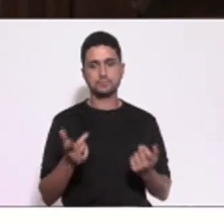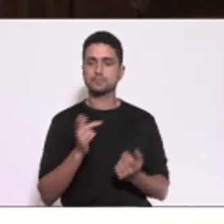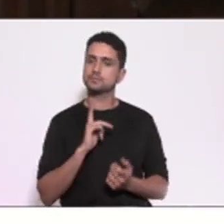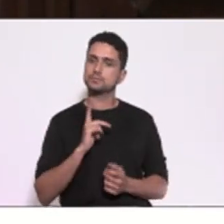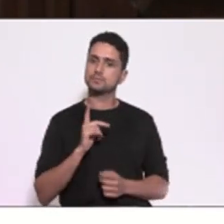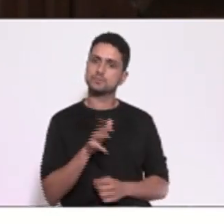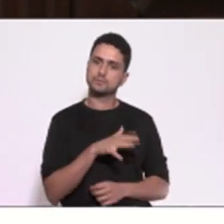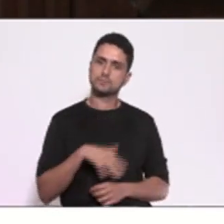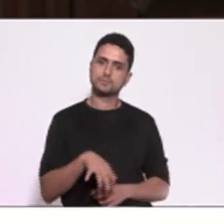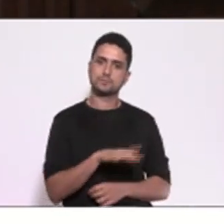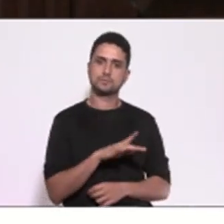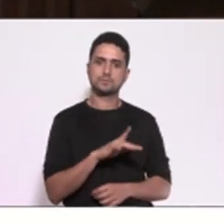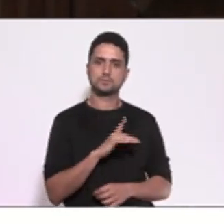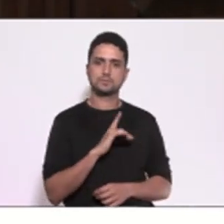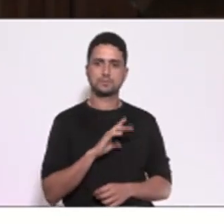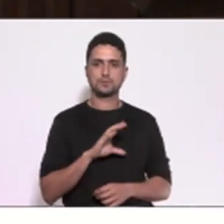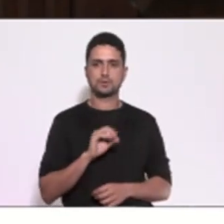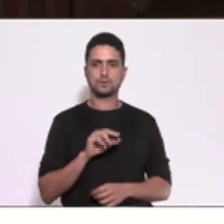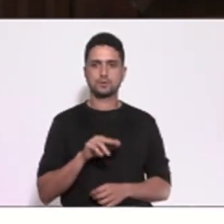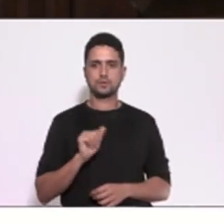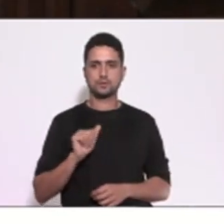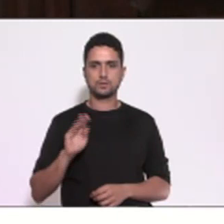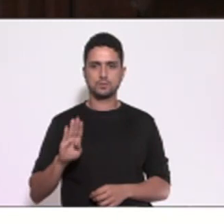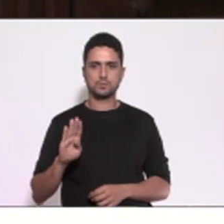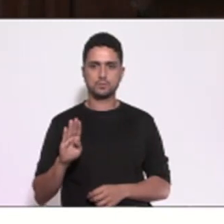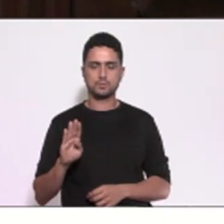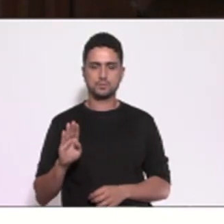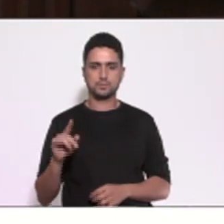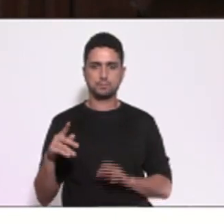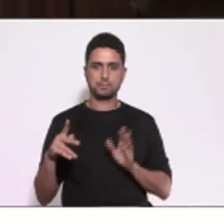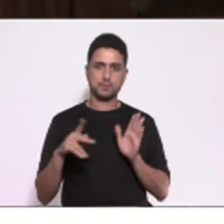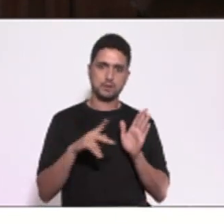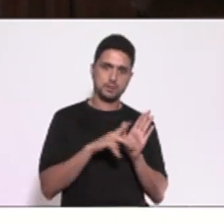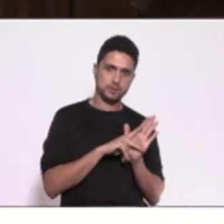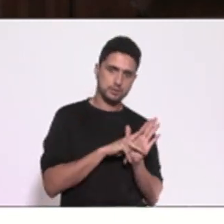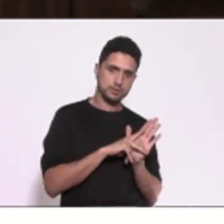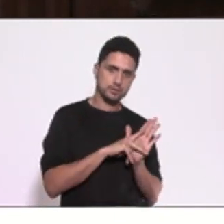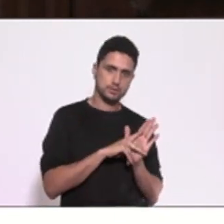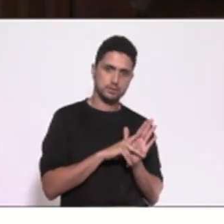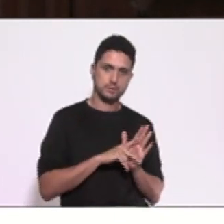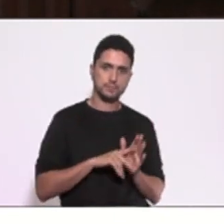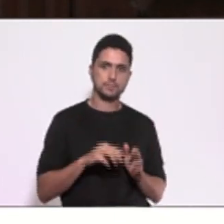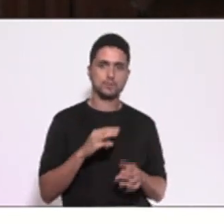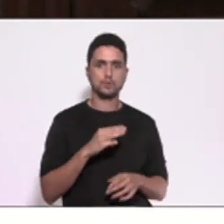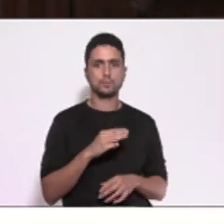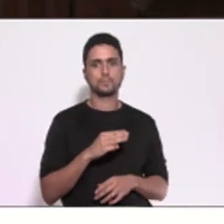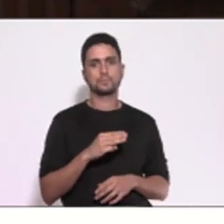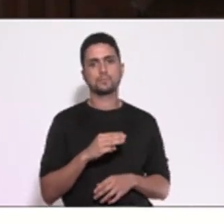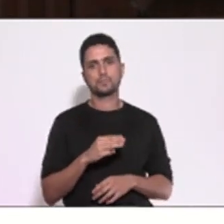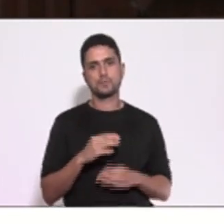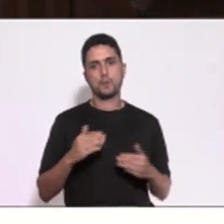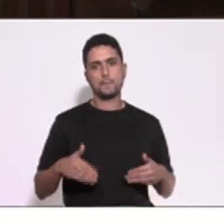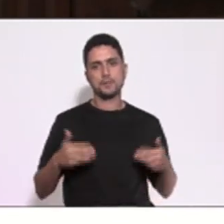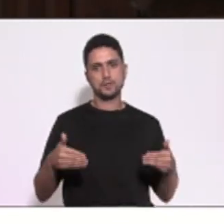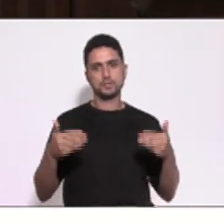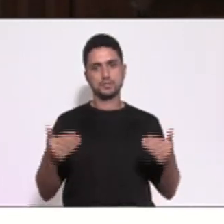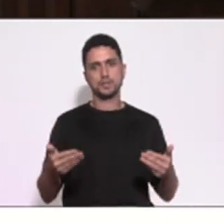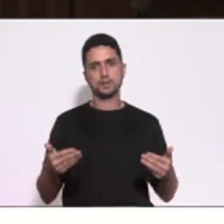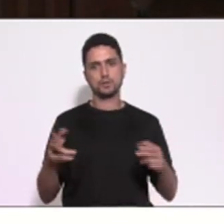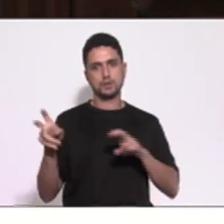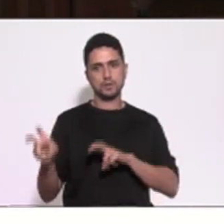cedido à Conab, que pertence ao Ministério da Agricultura.